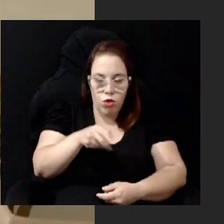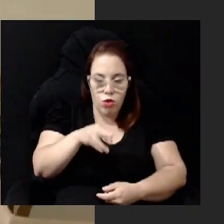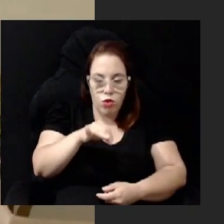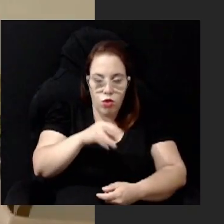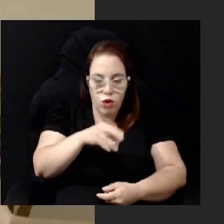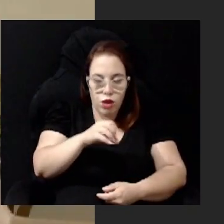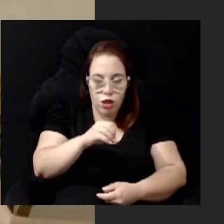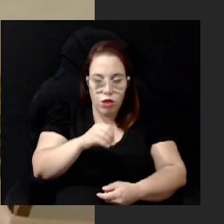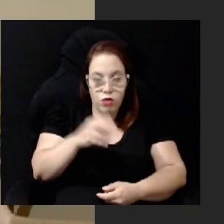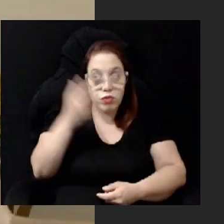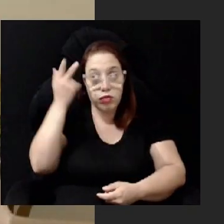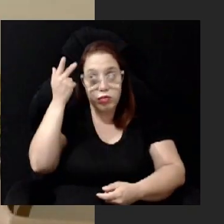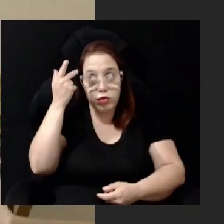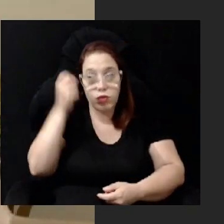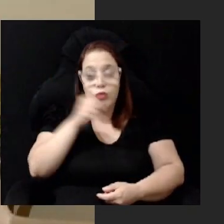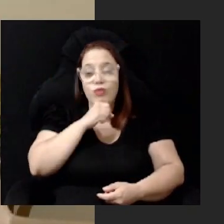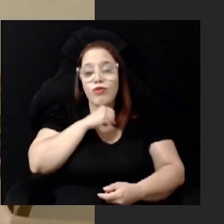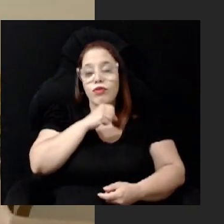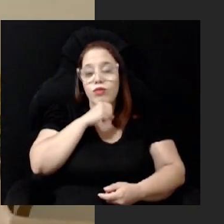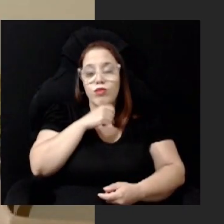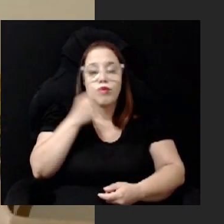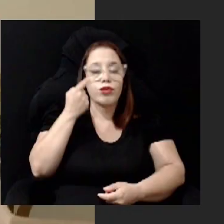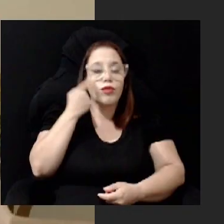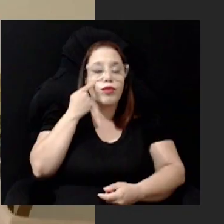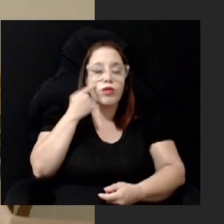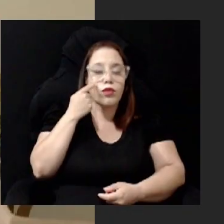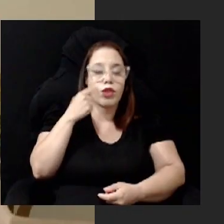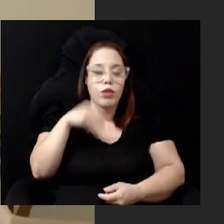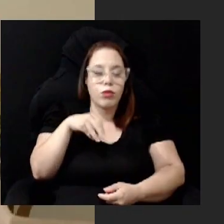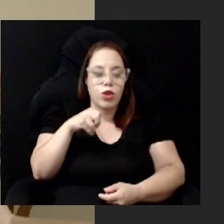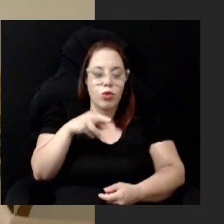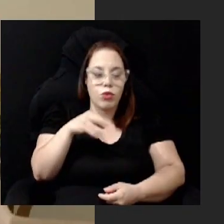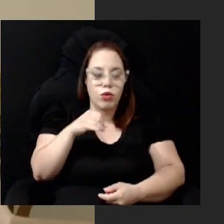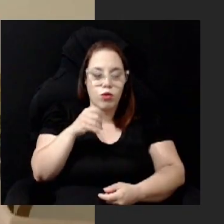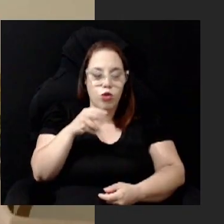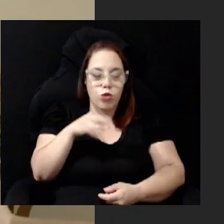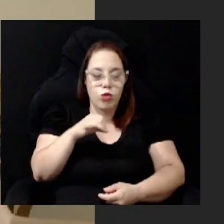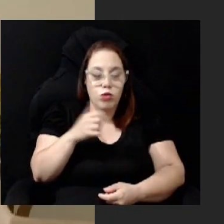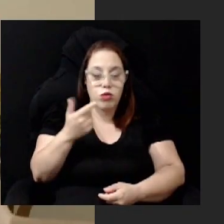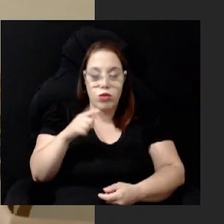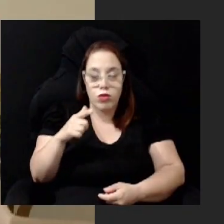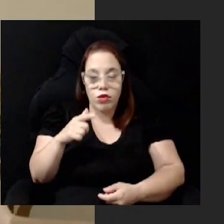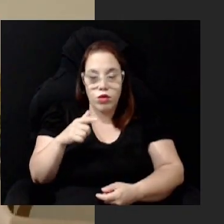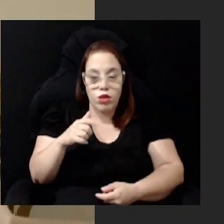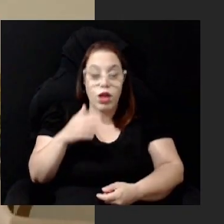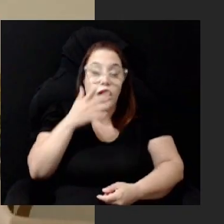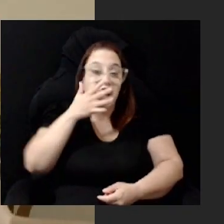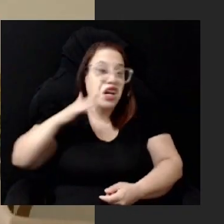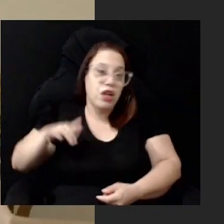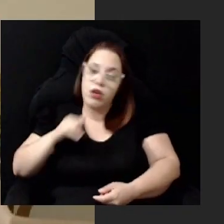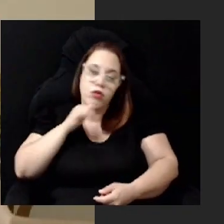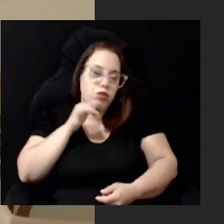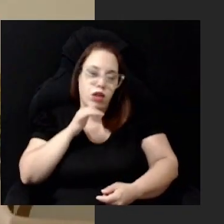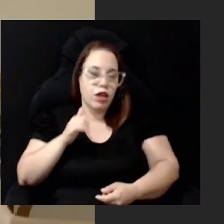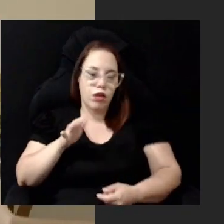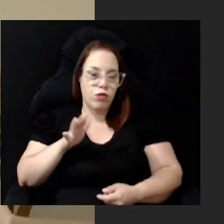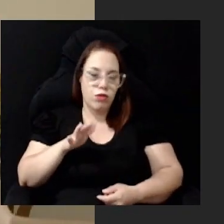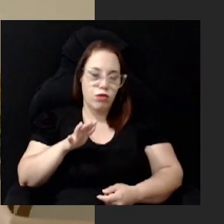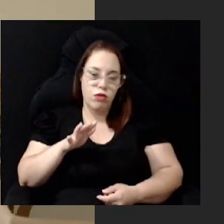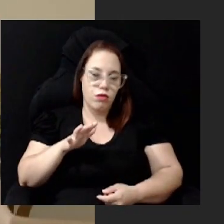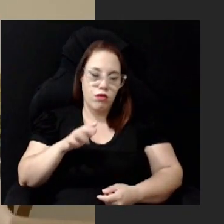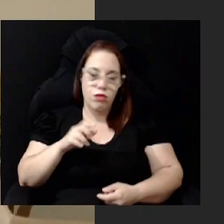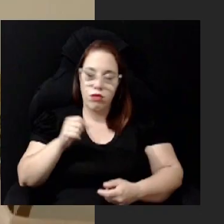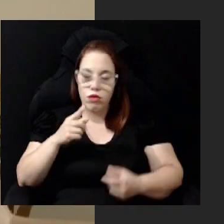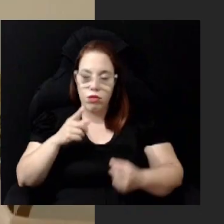mais comum nos idosos. Eu não vejo mieloma múltiplo, né? Não tem mieloma múltiplo em crianças. Então, tem um pouco